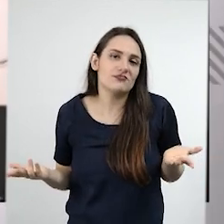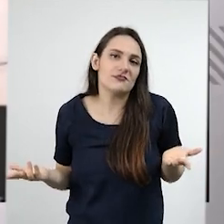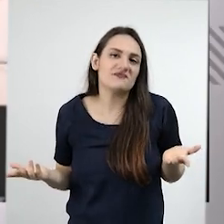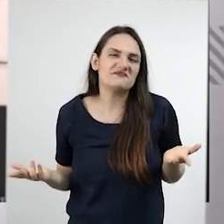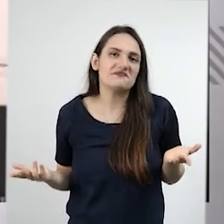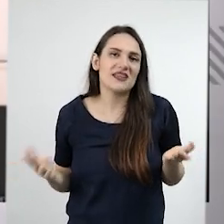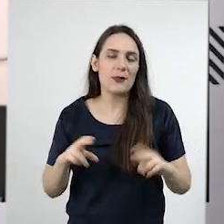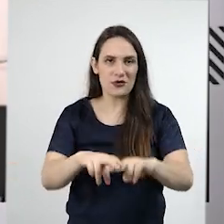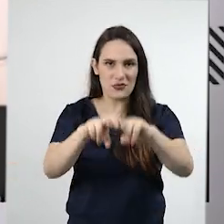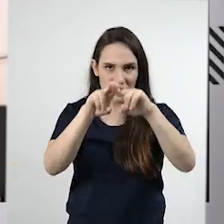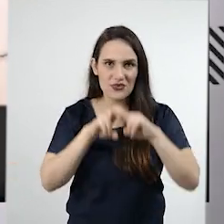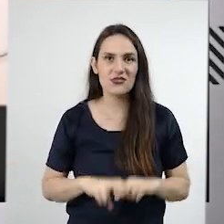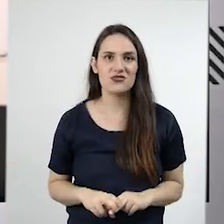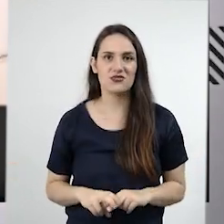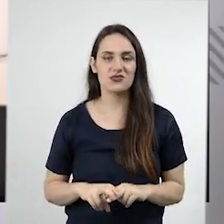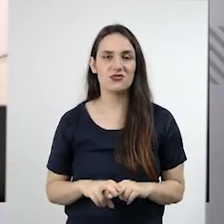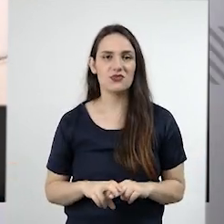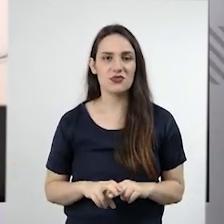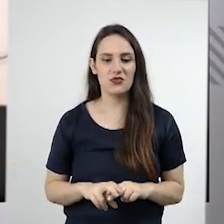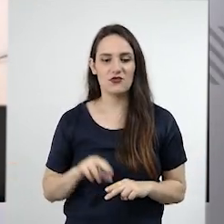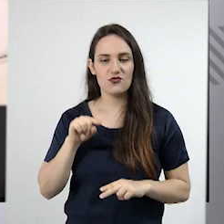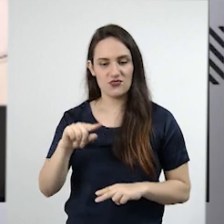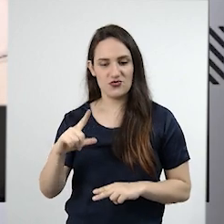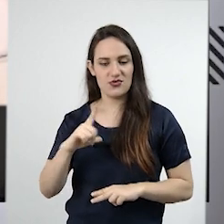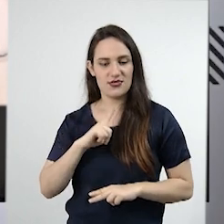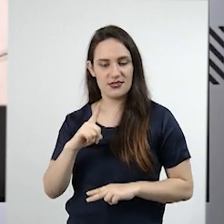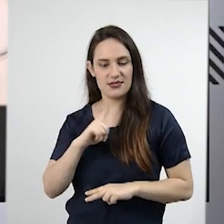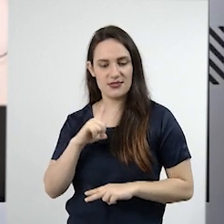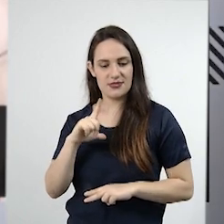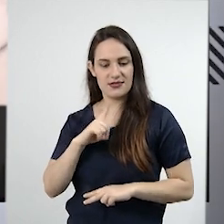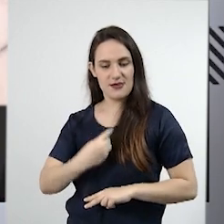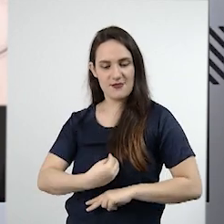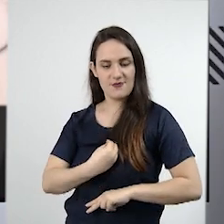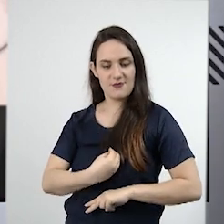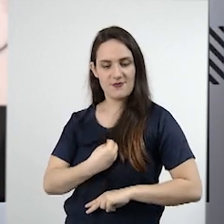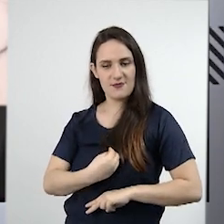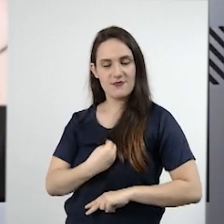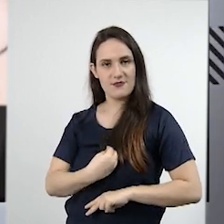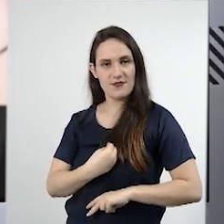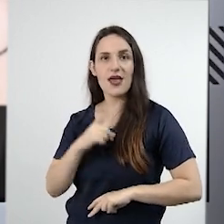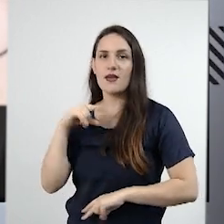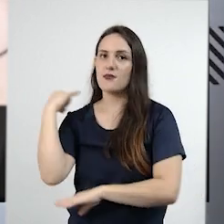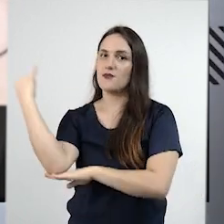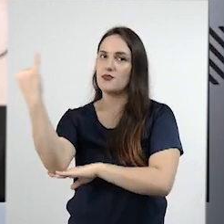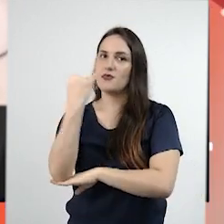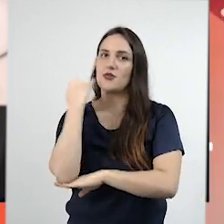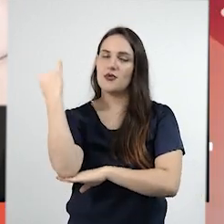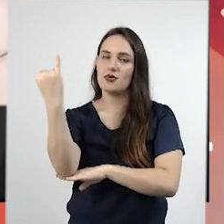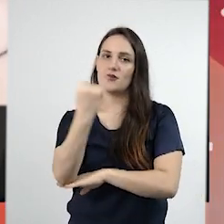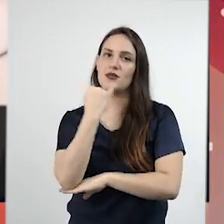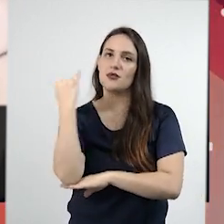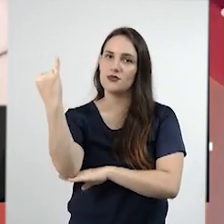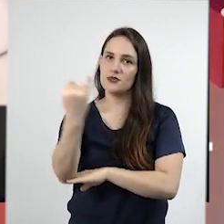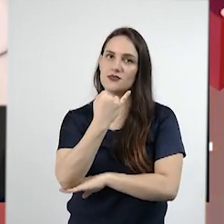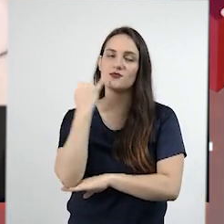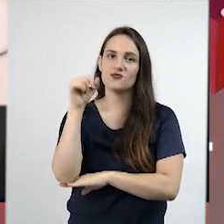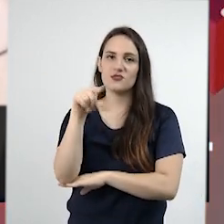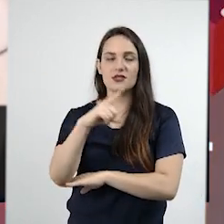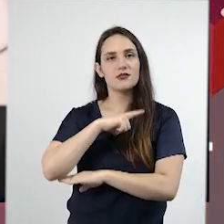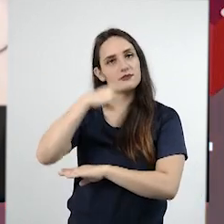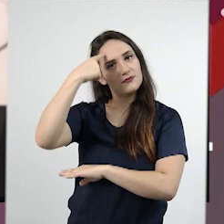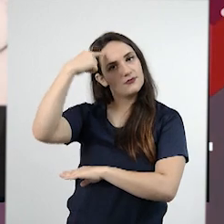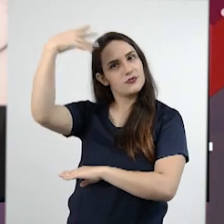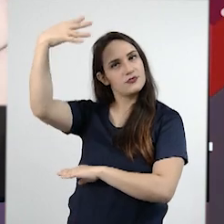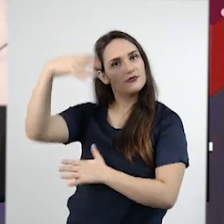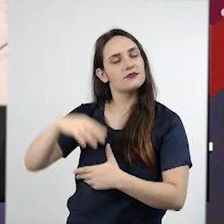presente emocionalmente, eu acho que é o importante aí no desenvolvimento dessa criatividade